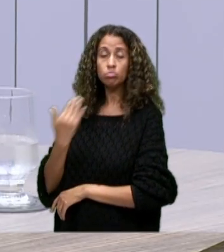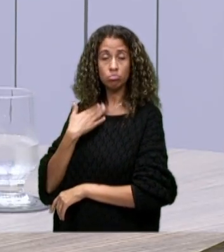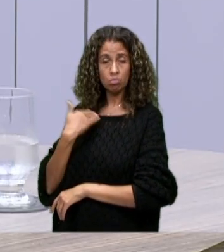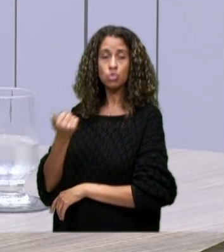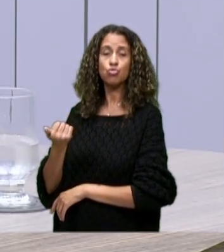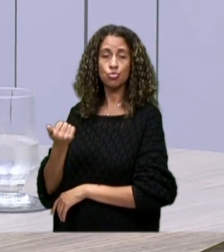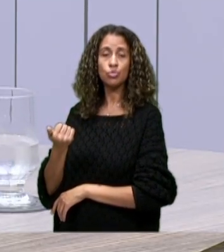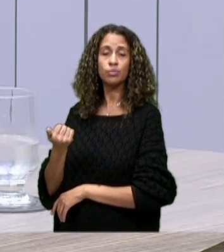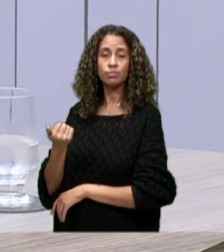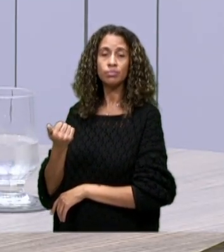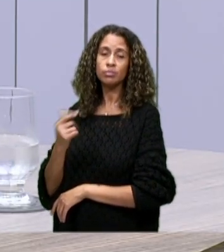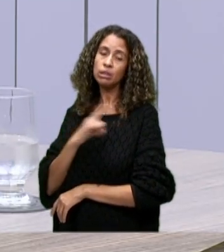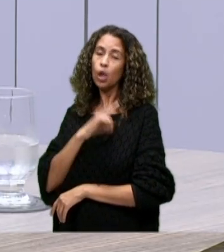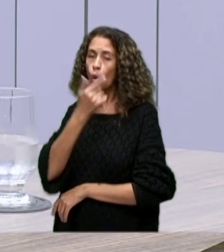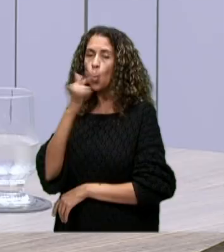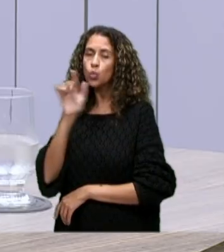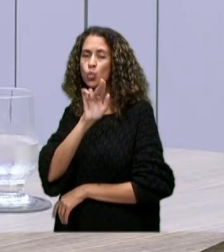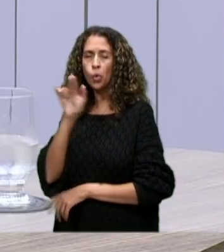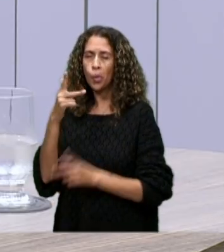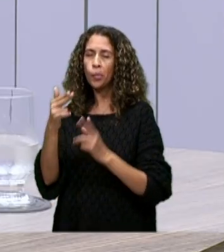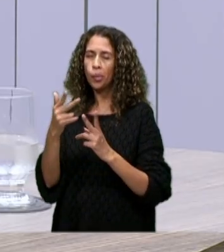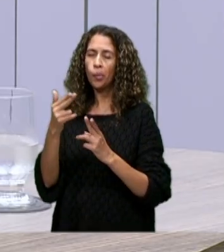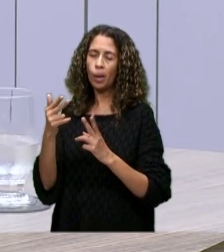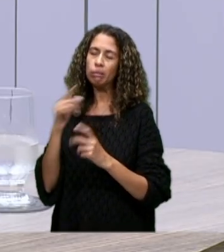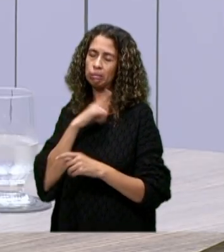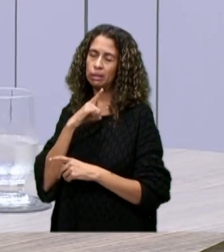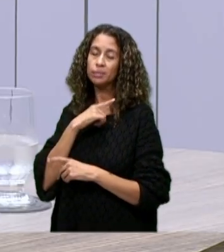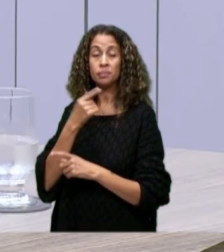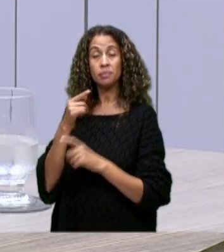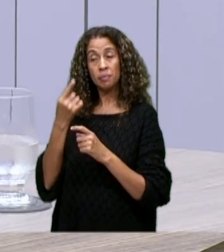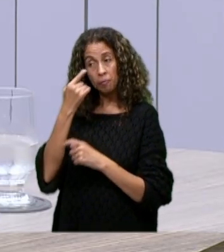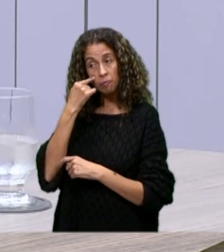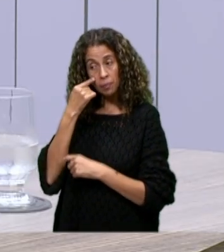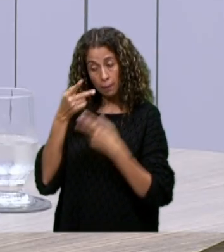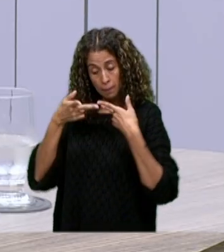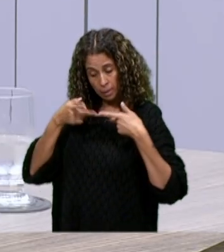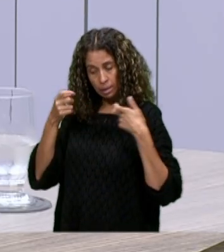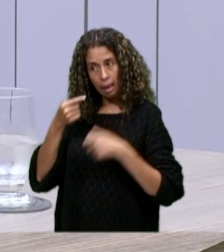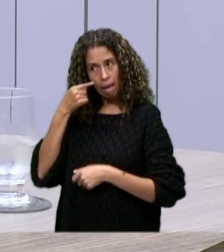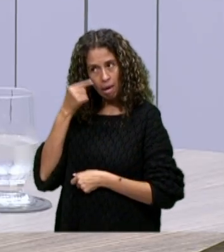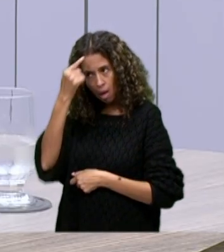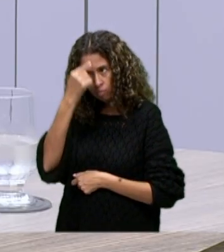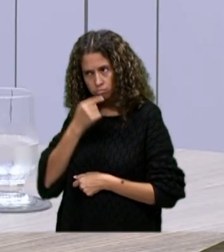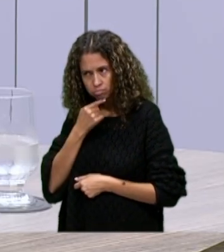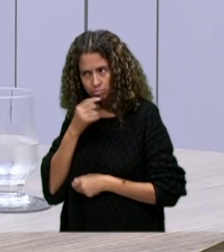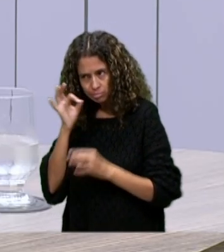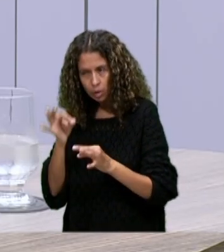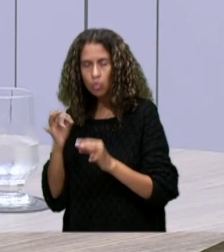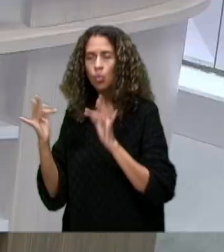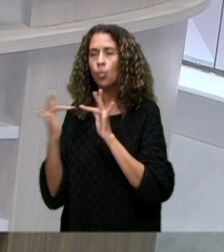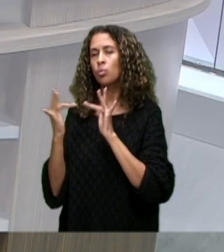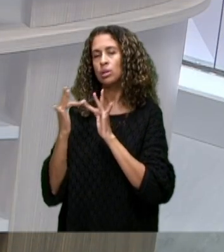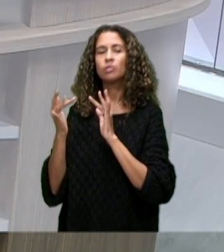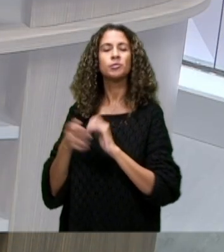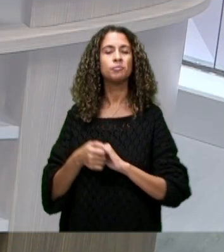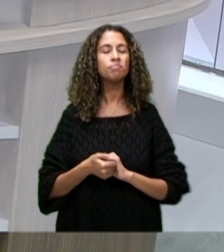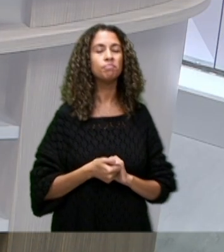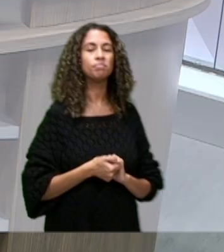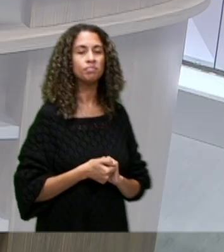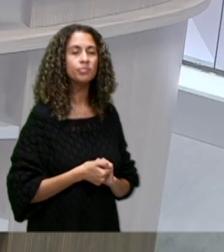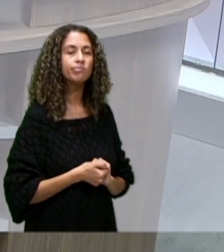né? Tem outros Rômulos Mafra pelo Brasil. Se vê que é eu mesmo, pode entrar em contato comigo.